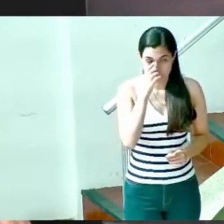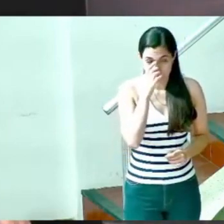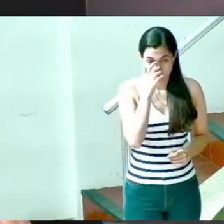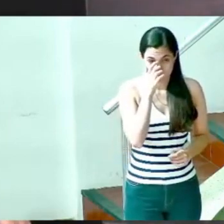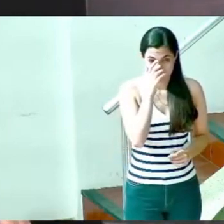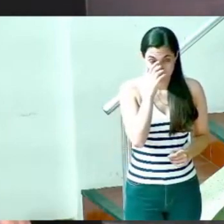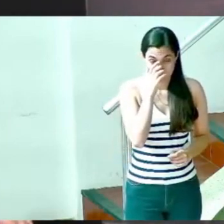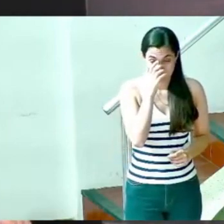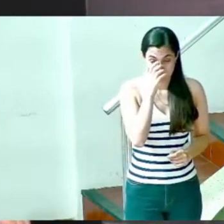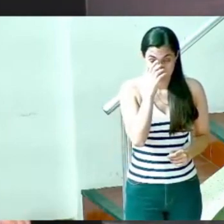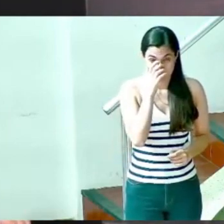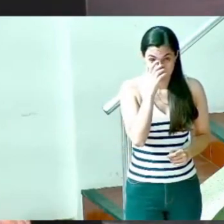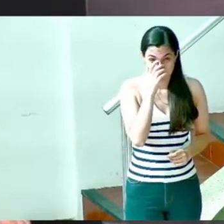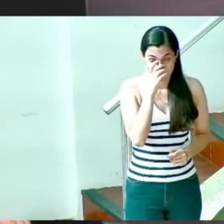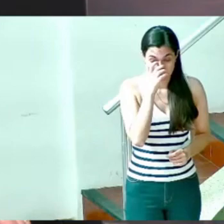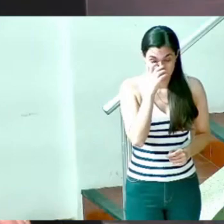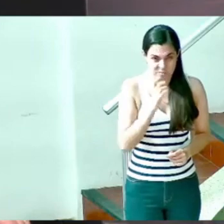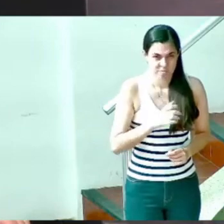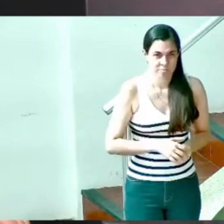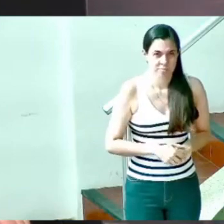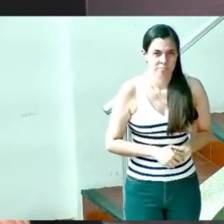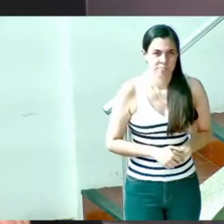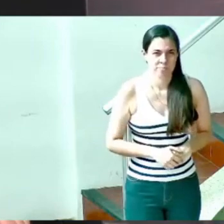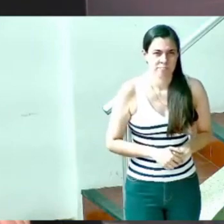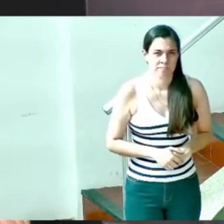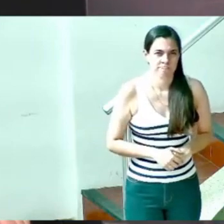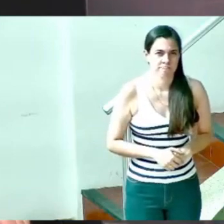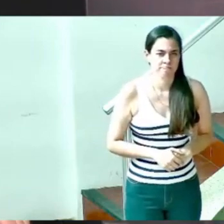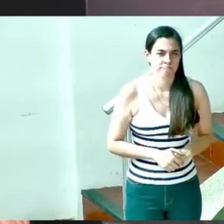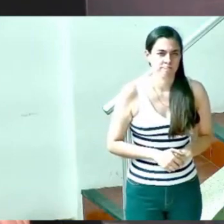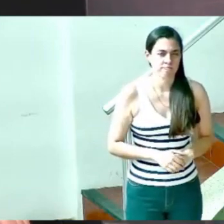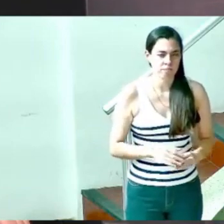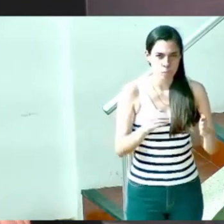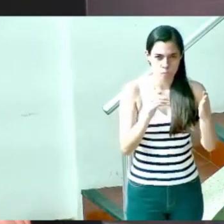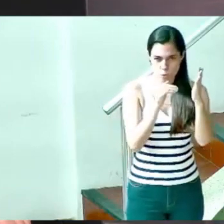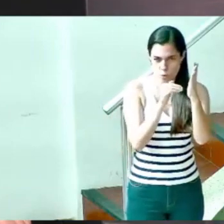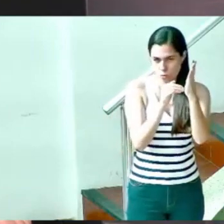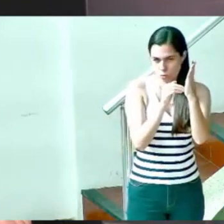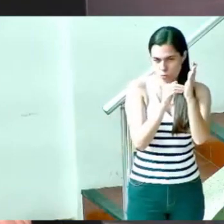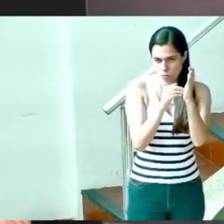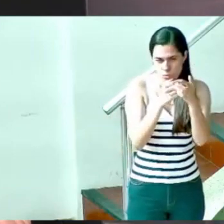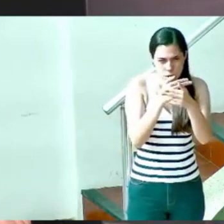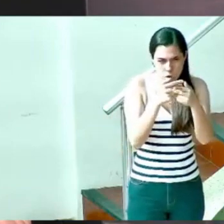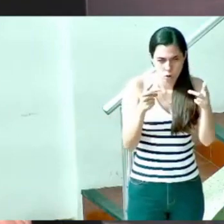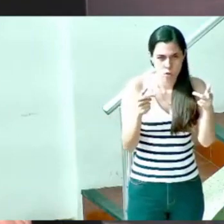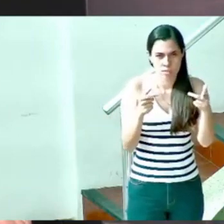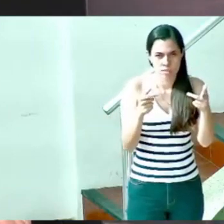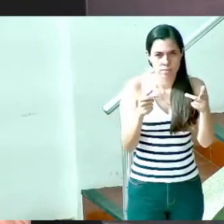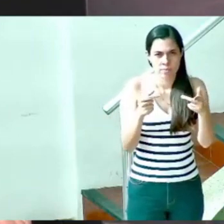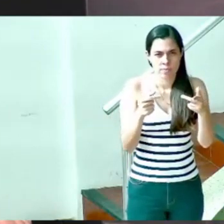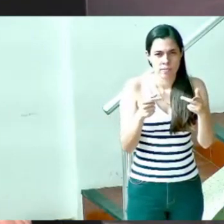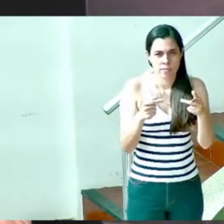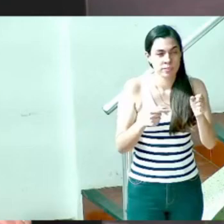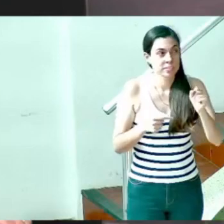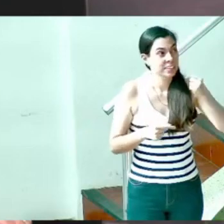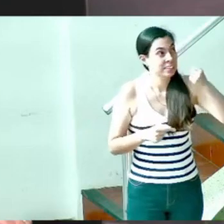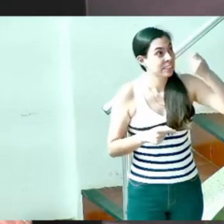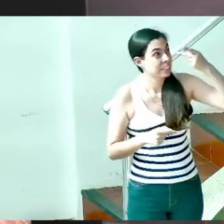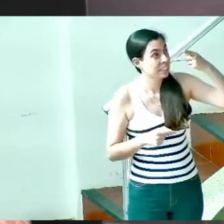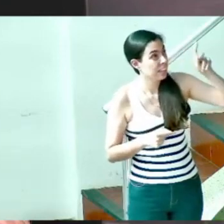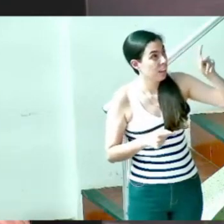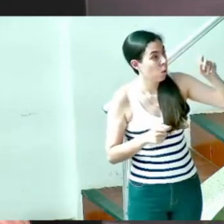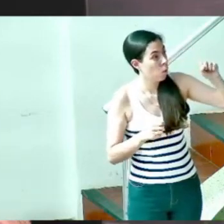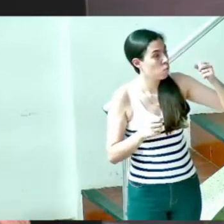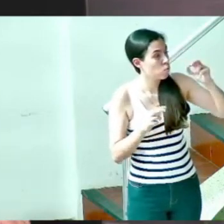este trecho do verso 13 dizendo: pois teu é o reino, teu é o poder e a glória para